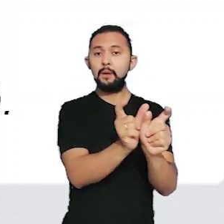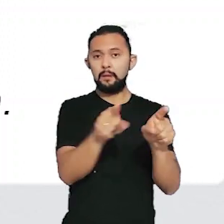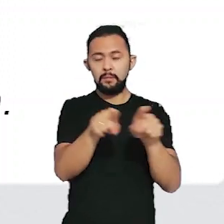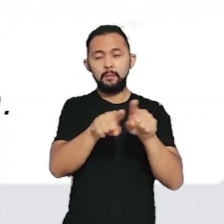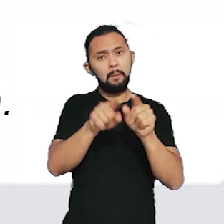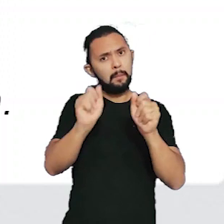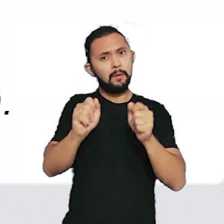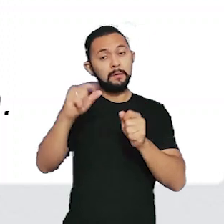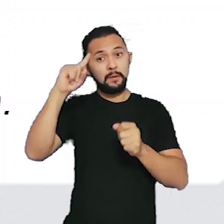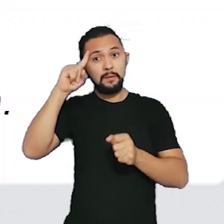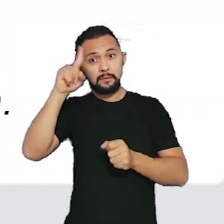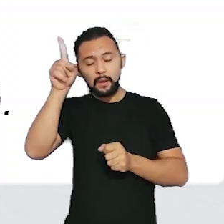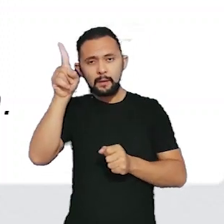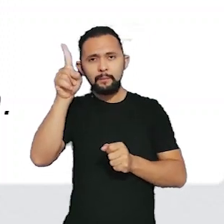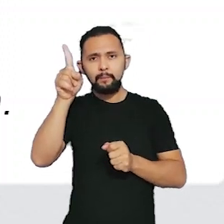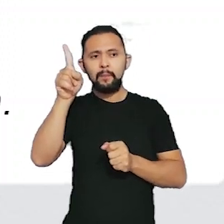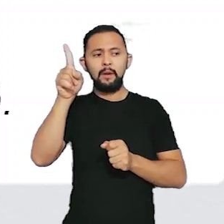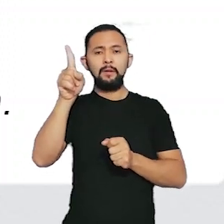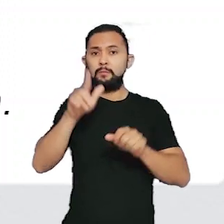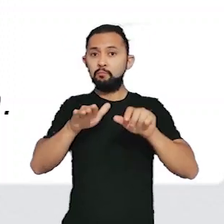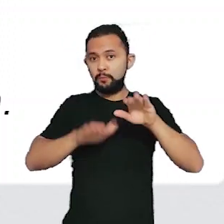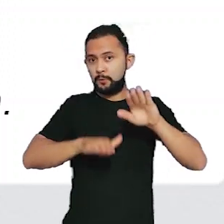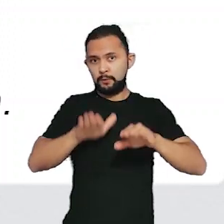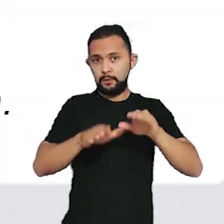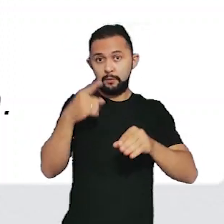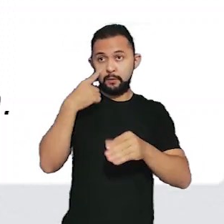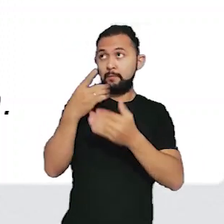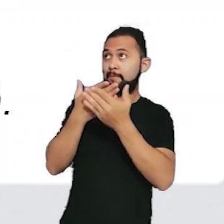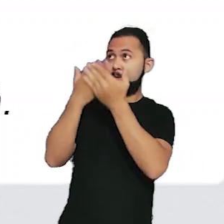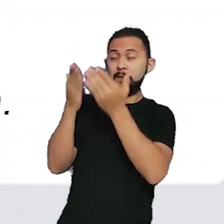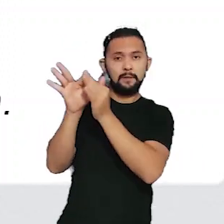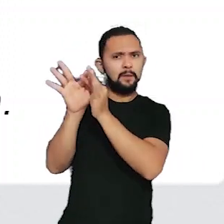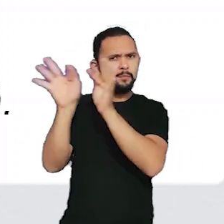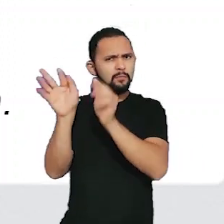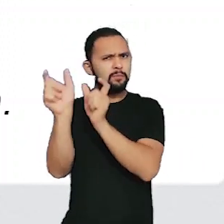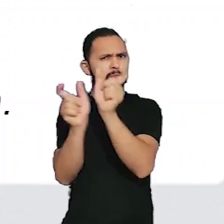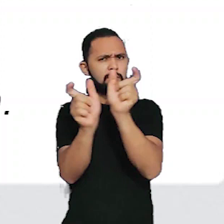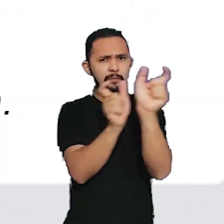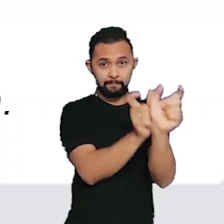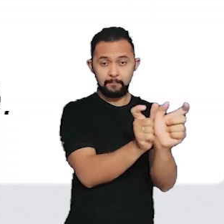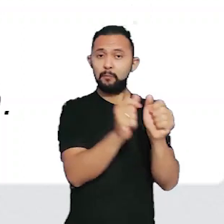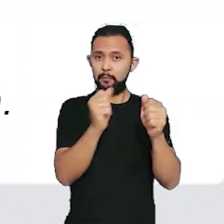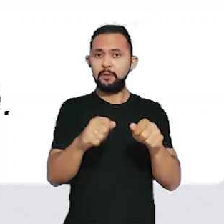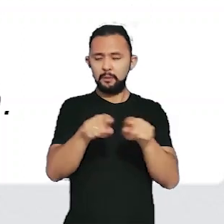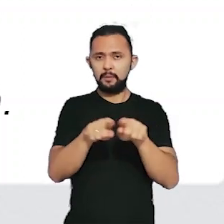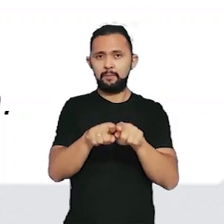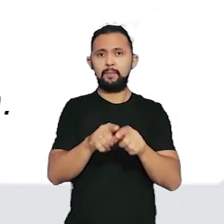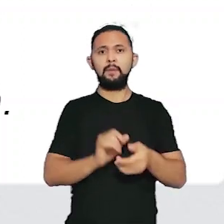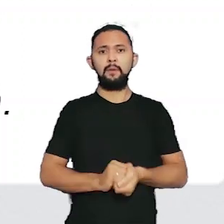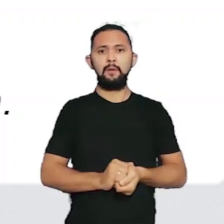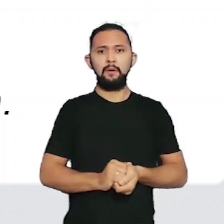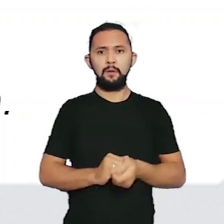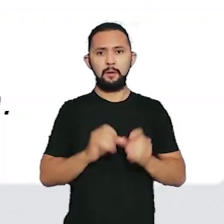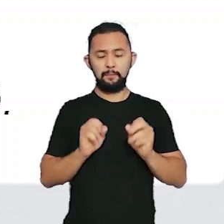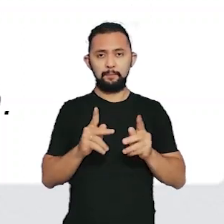a. E toda vez que ela vier iniciada com a preposição a, logo em seguida eu vou estar com um verbo no modo infinitivo, na